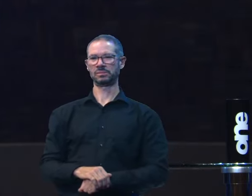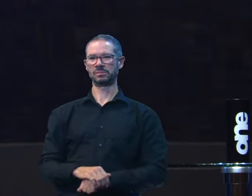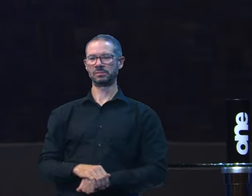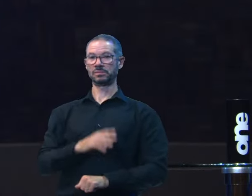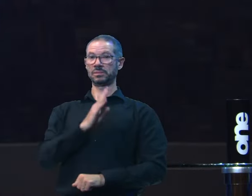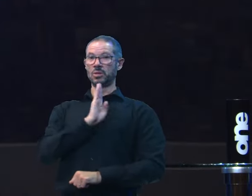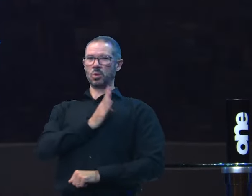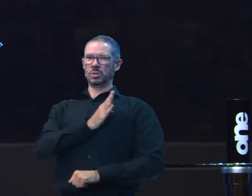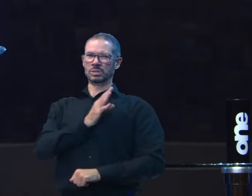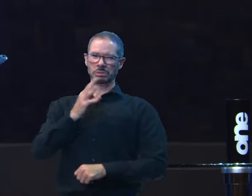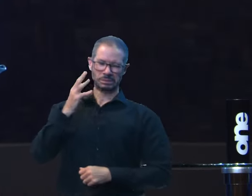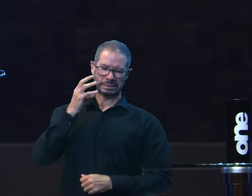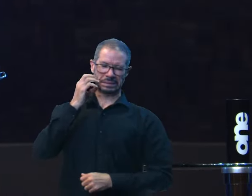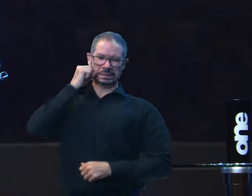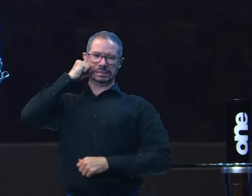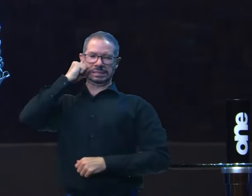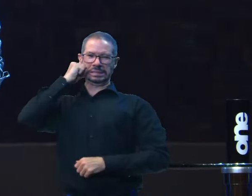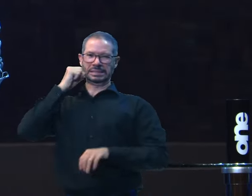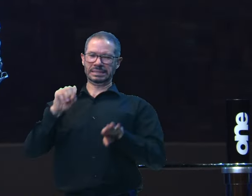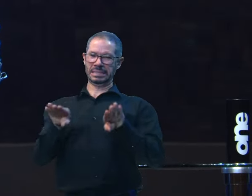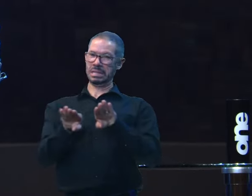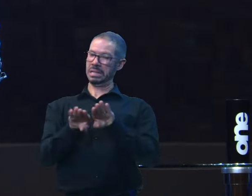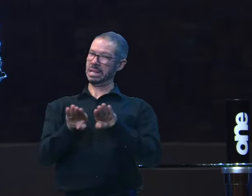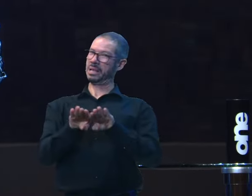O coração amargurado conta.